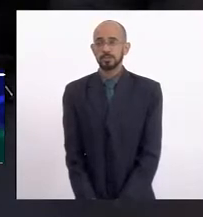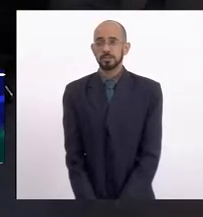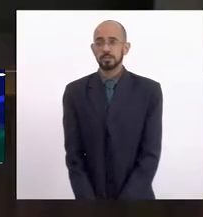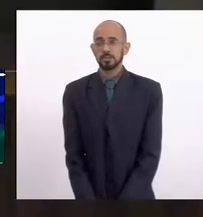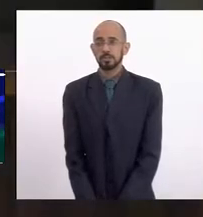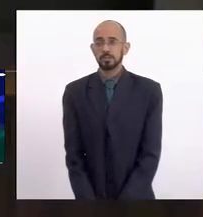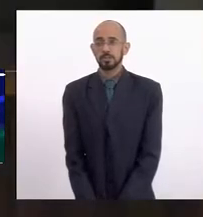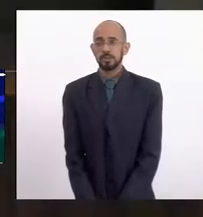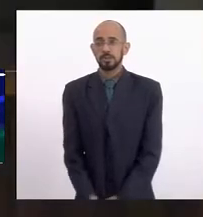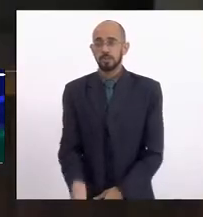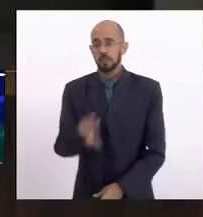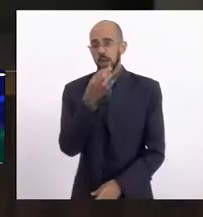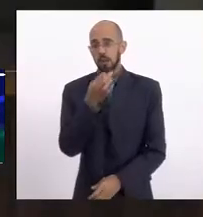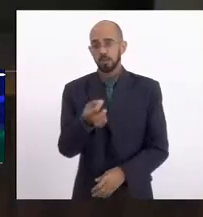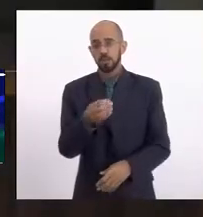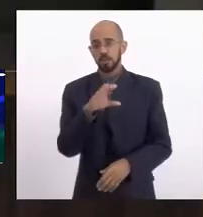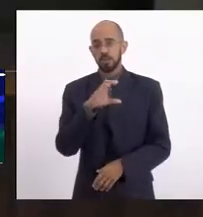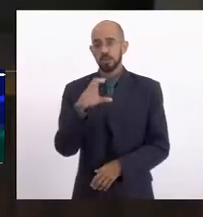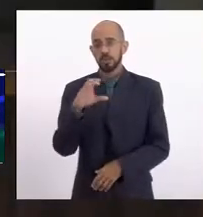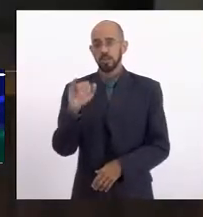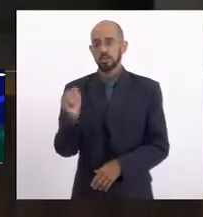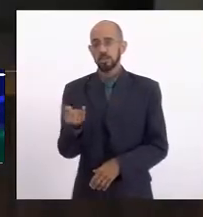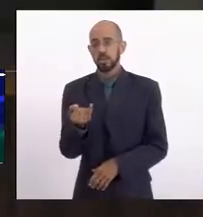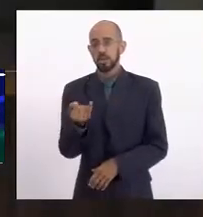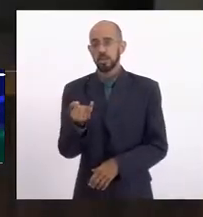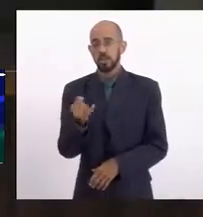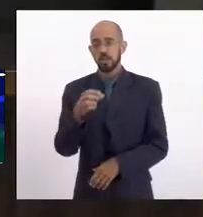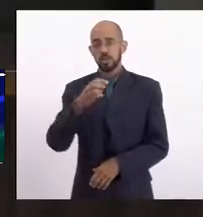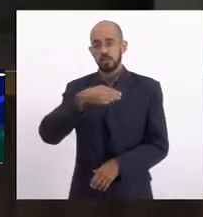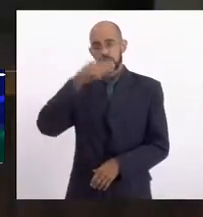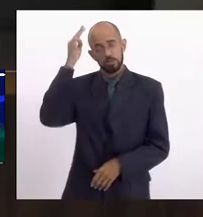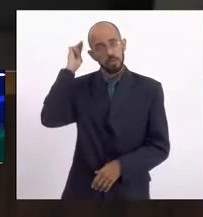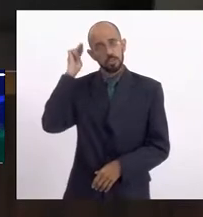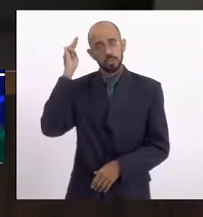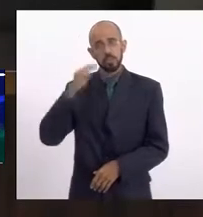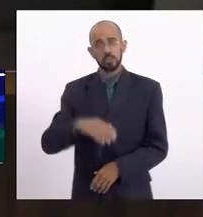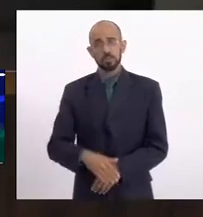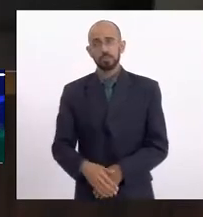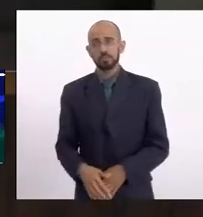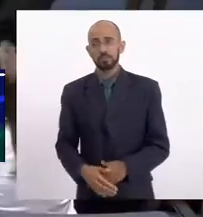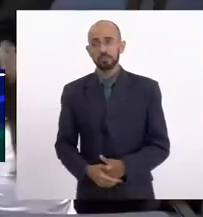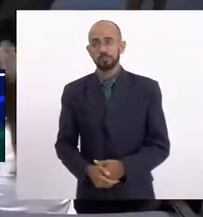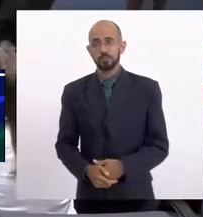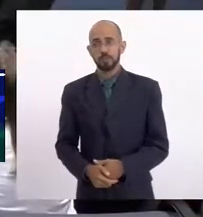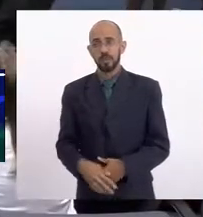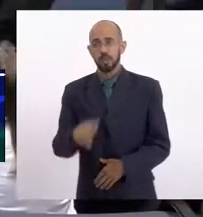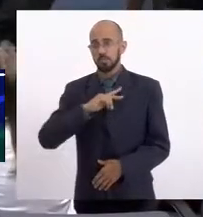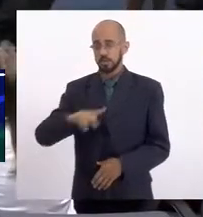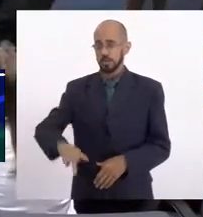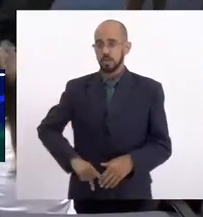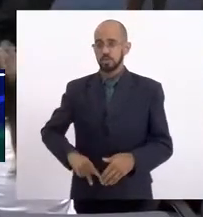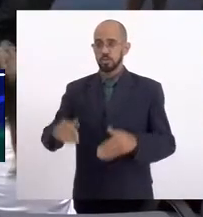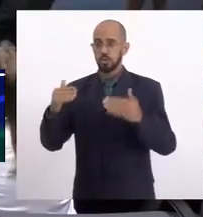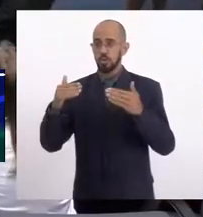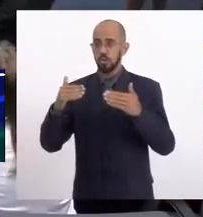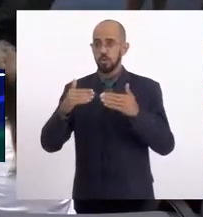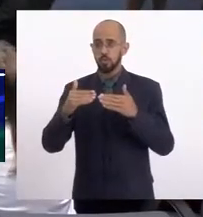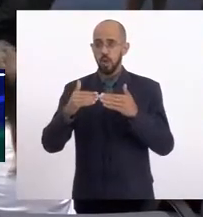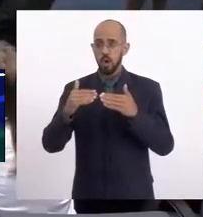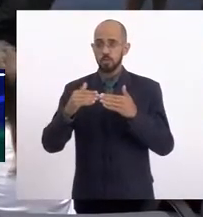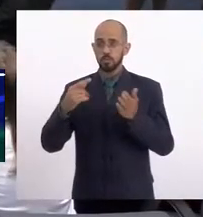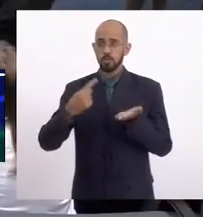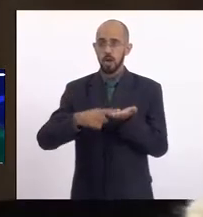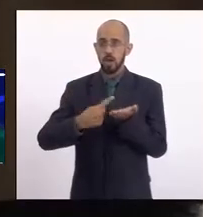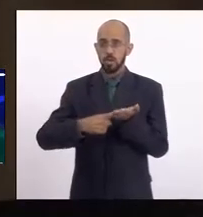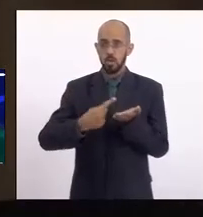e para emitir parecer pela comissão de coleciona Quais são os dias do deputado Márcio Pacheco Presidente segundo o acordo proposto por vossa excelência'